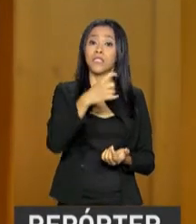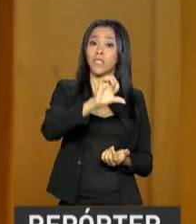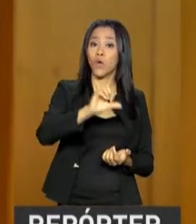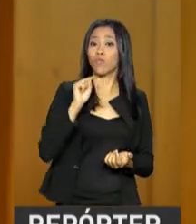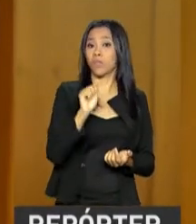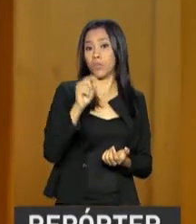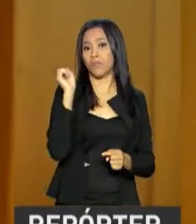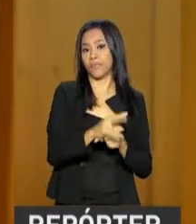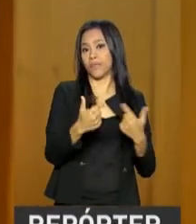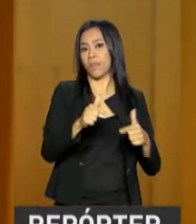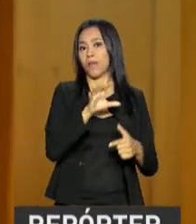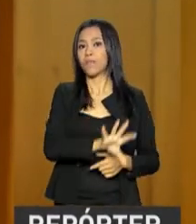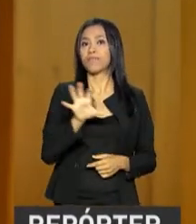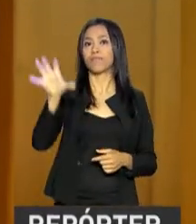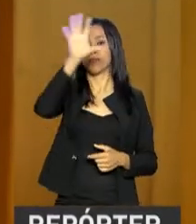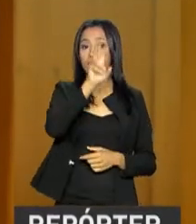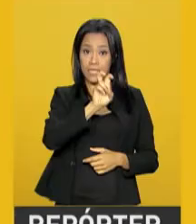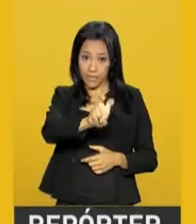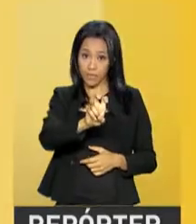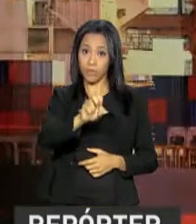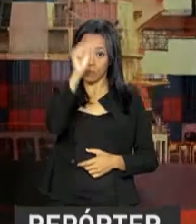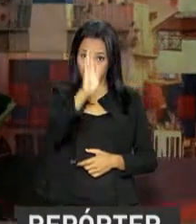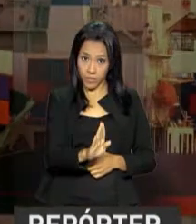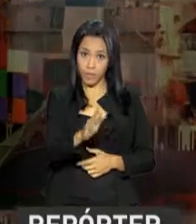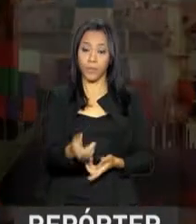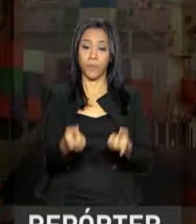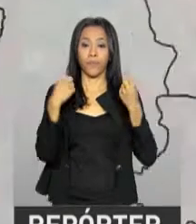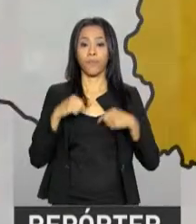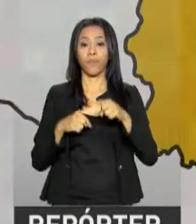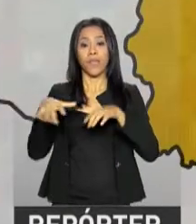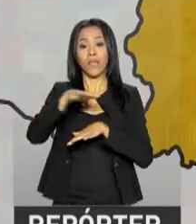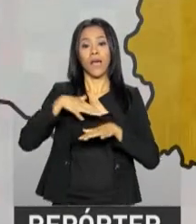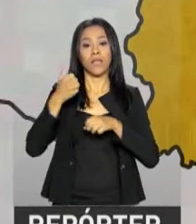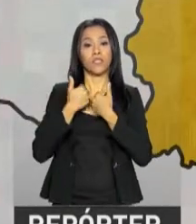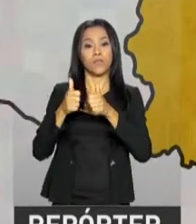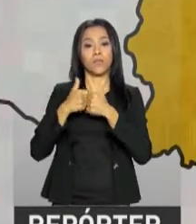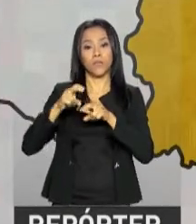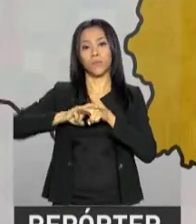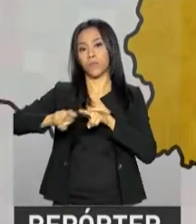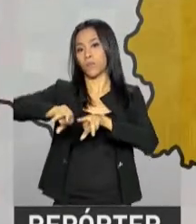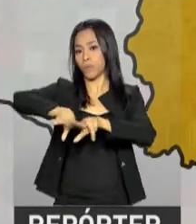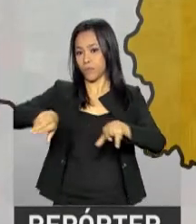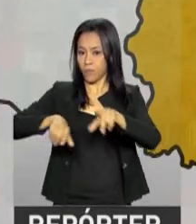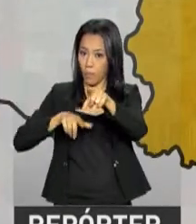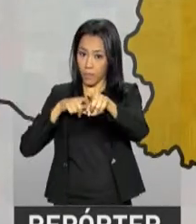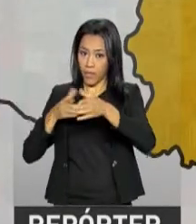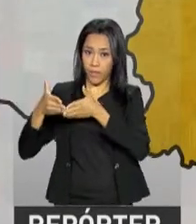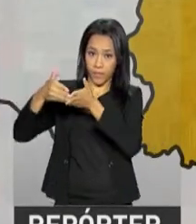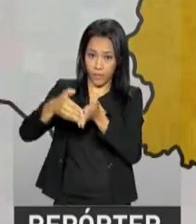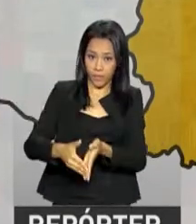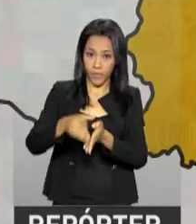diretos nas cinco regiões do país na área de transporte são outros sete terminais portuários